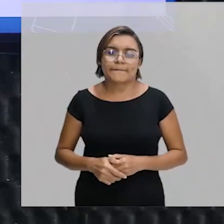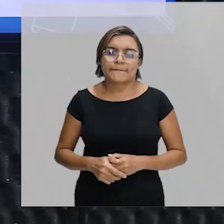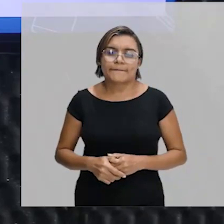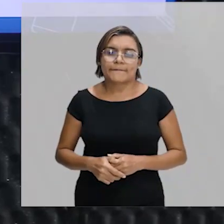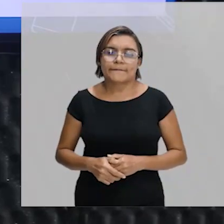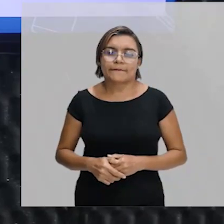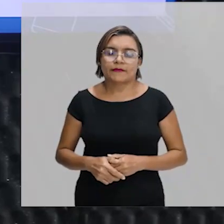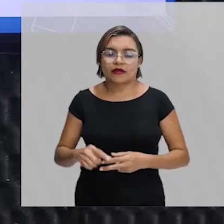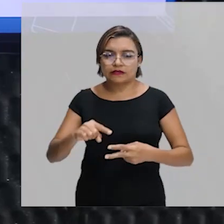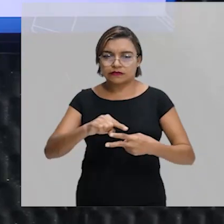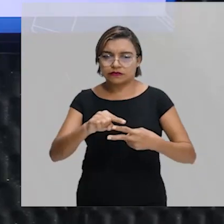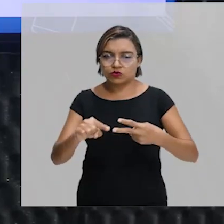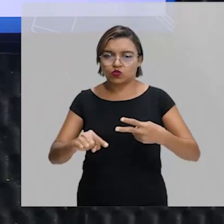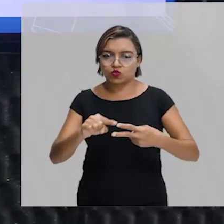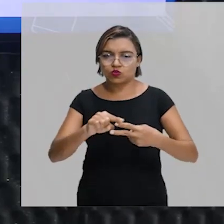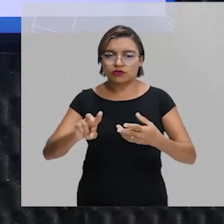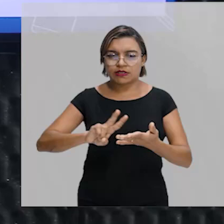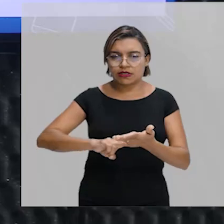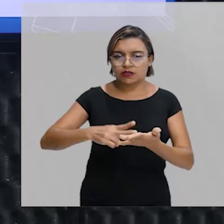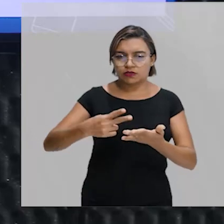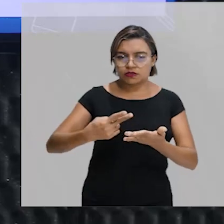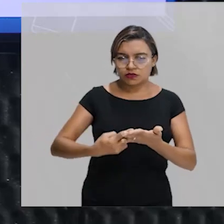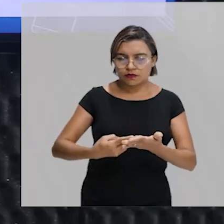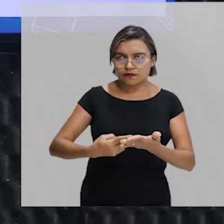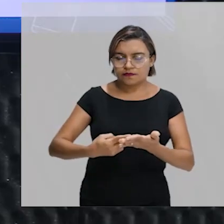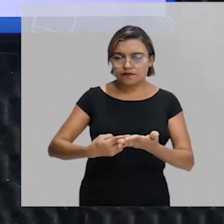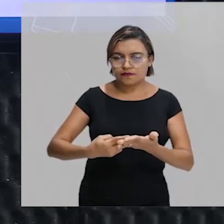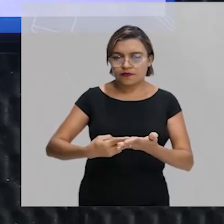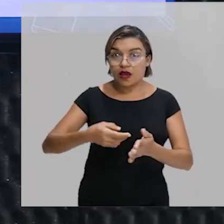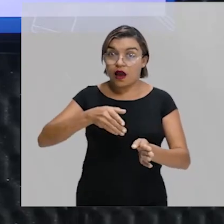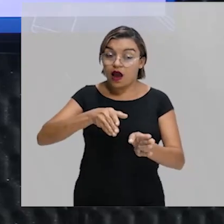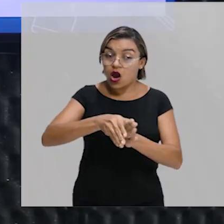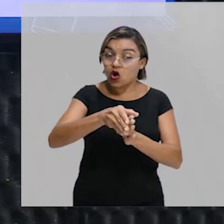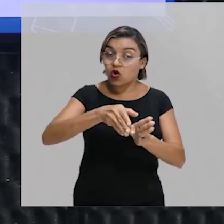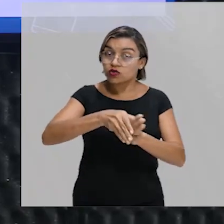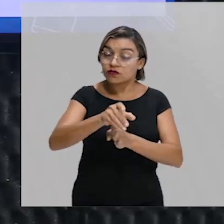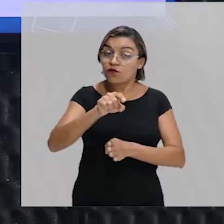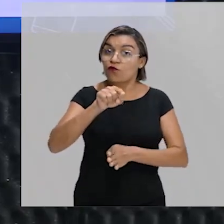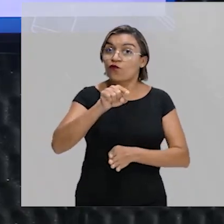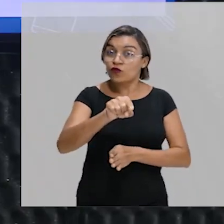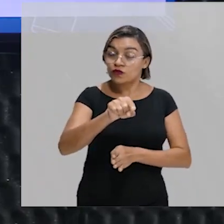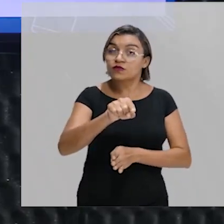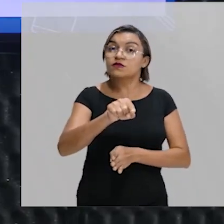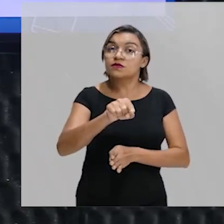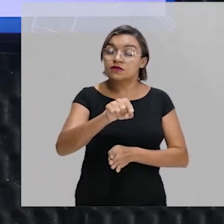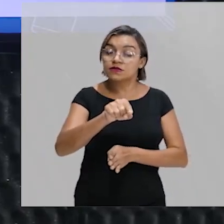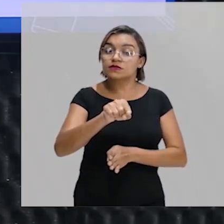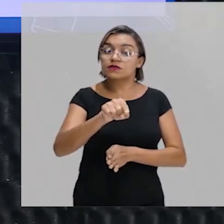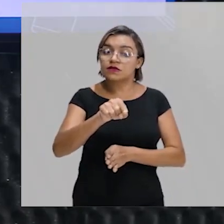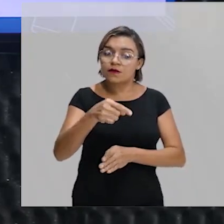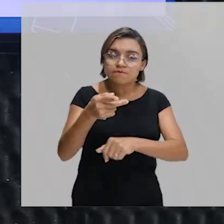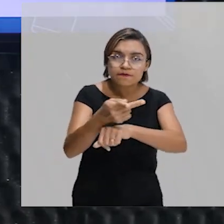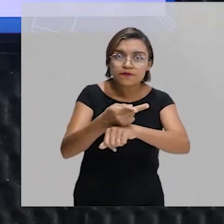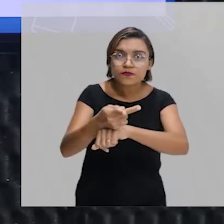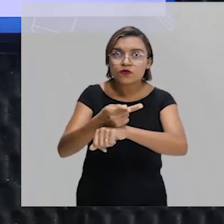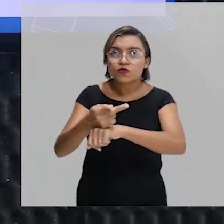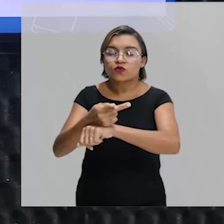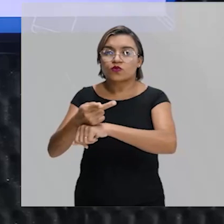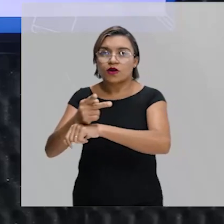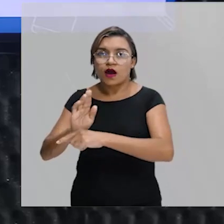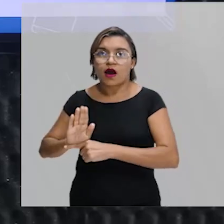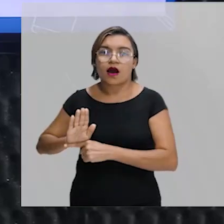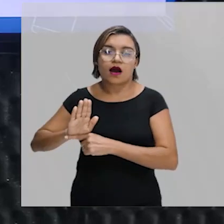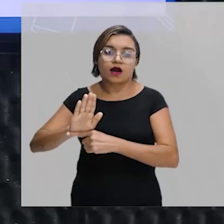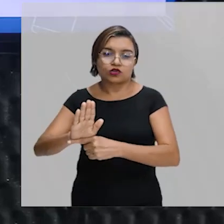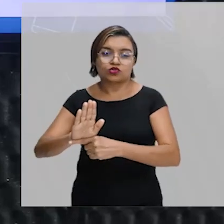aqui duas traduções. Te recomendo buscar ajuda profissional. Eu recomendo a você buscar ajuda